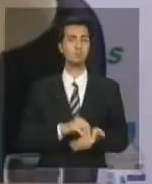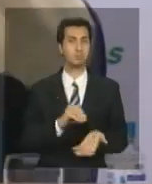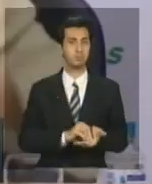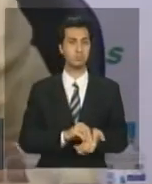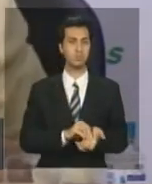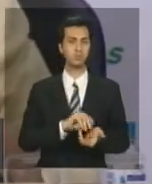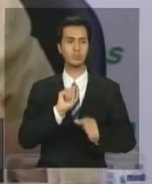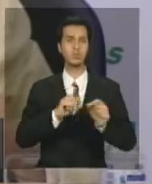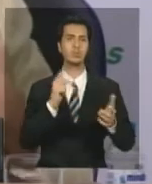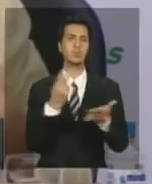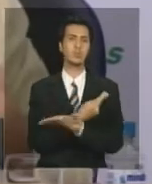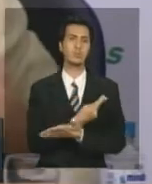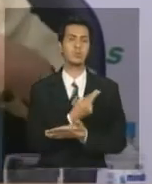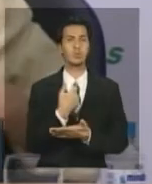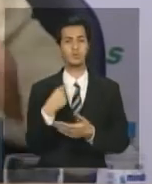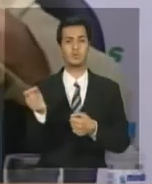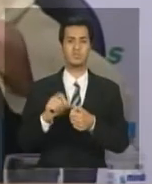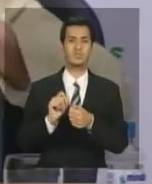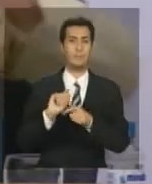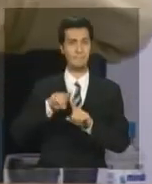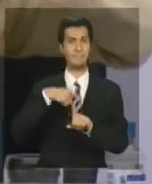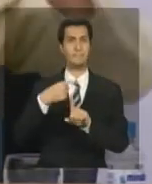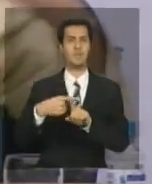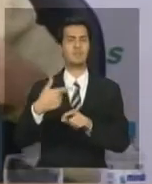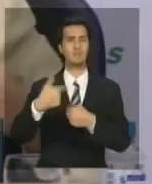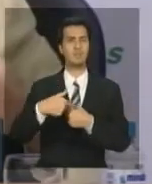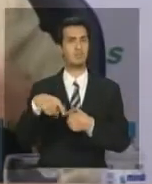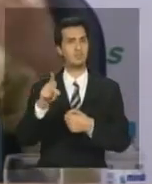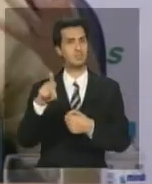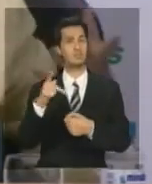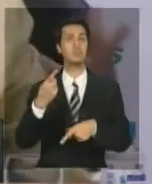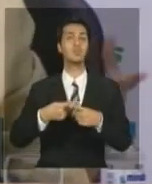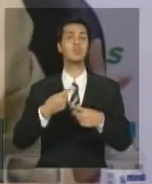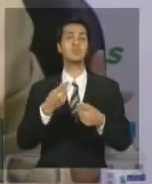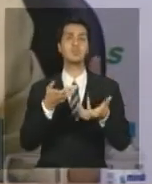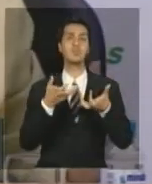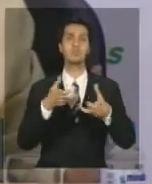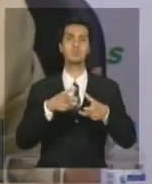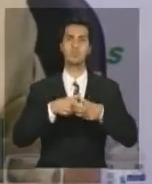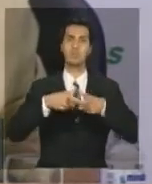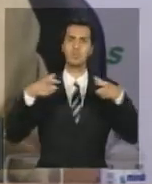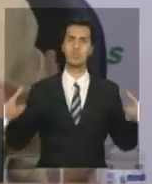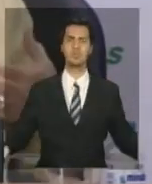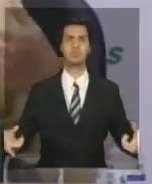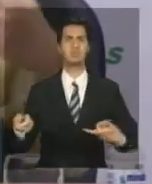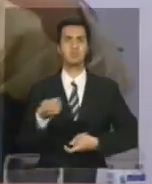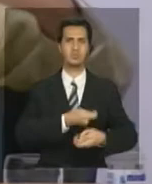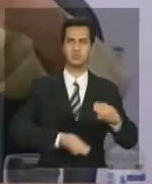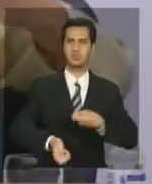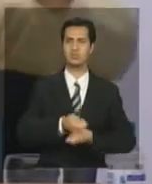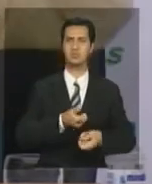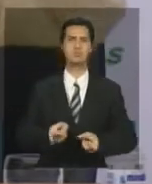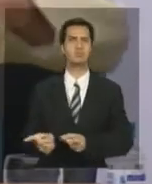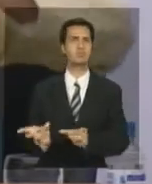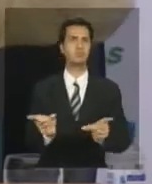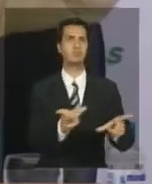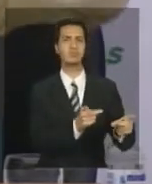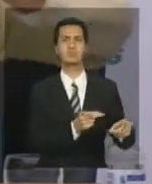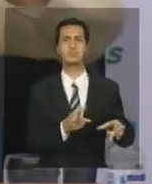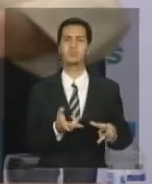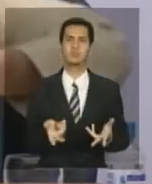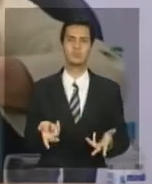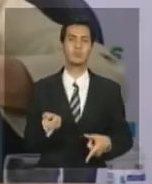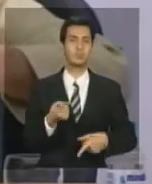a trazer mais gasolina, por quê? Porque eu quero ter um mercado grande, um mercado com escala, para que a gente possa,